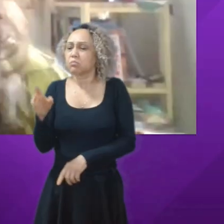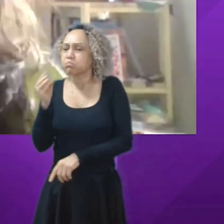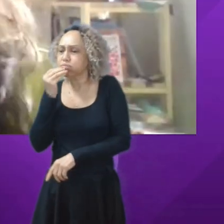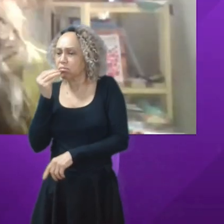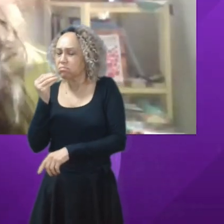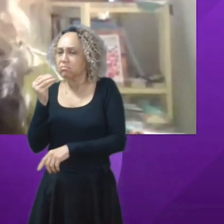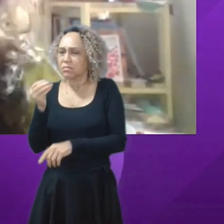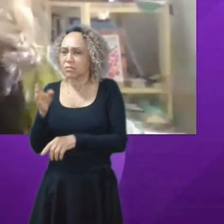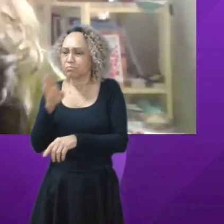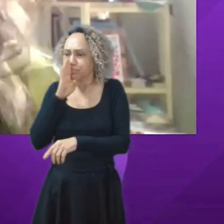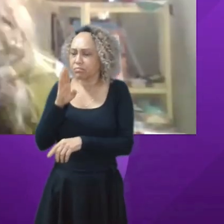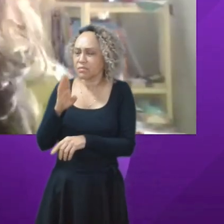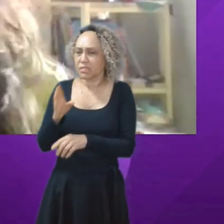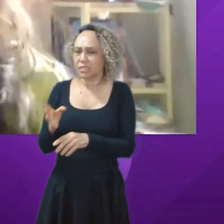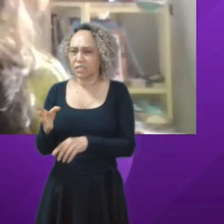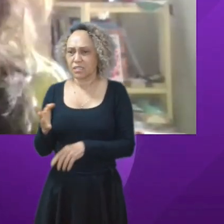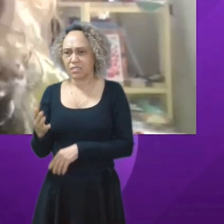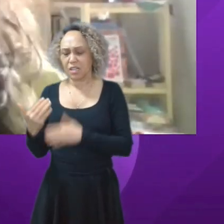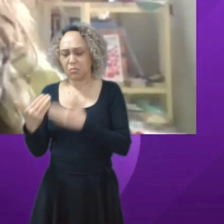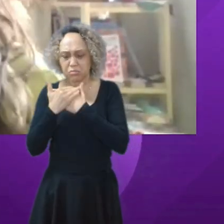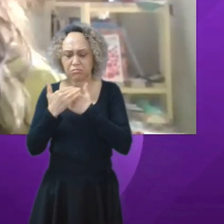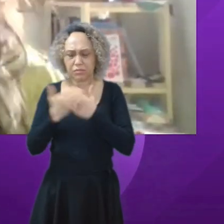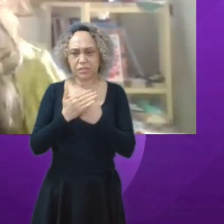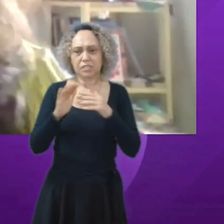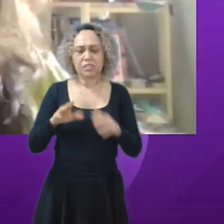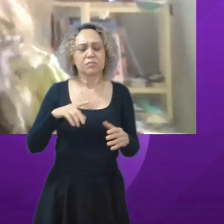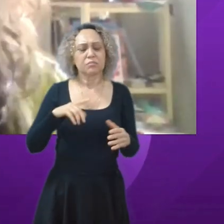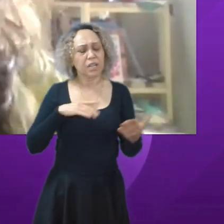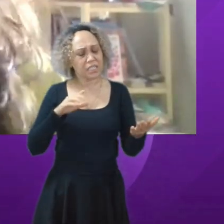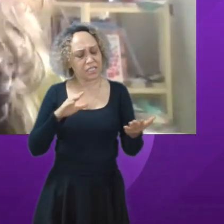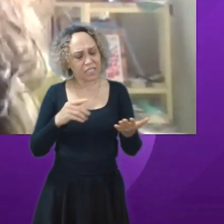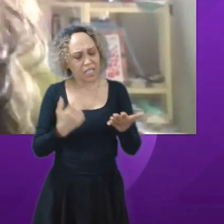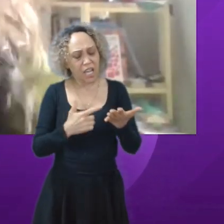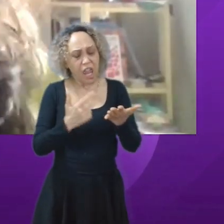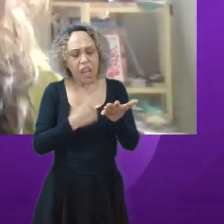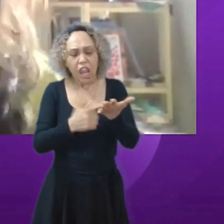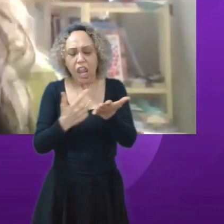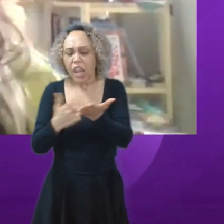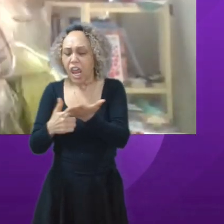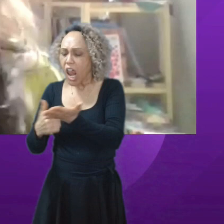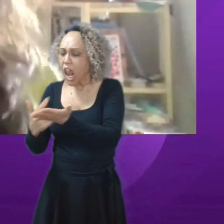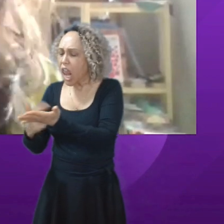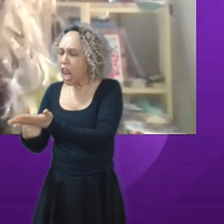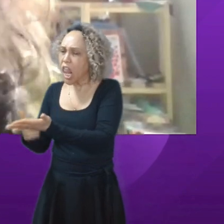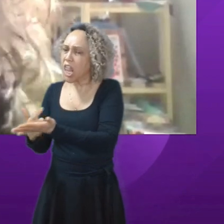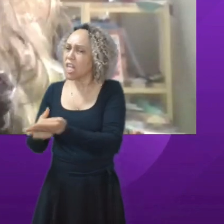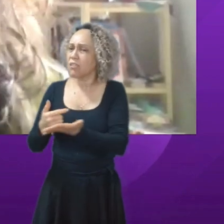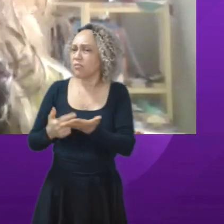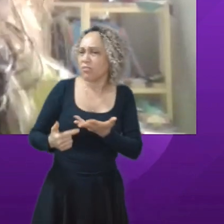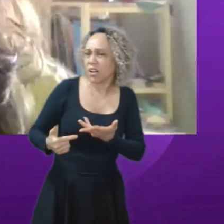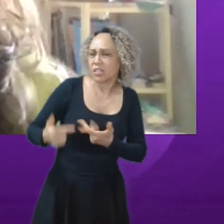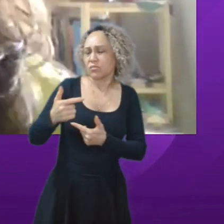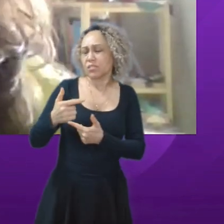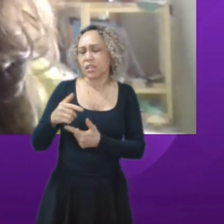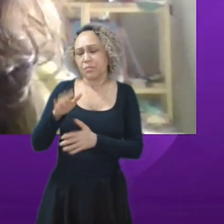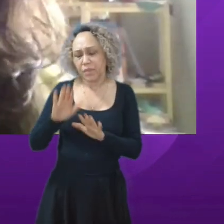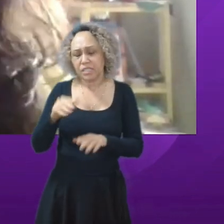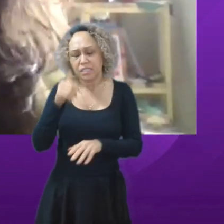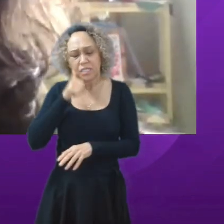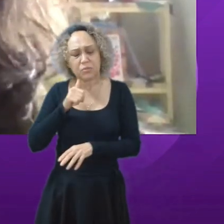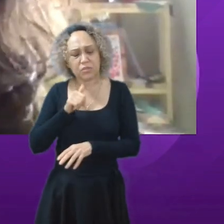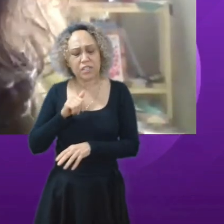várias dissertações, teses, livros escritos sobre isso, mas as mulheres sempre estiveram no desenvolvimento tecnológico do mundo, né? Então, isso é